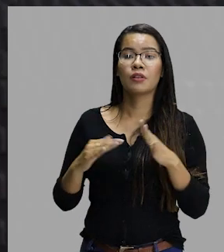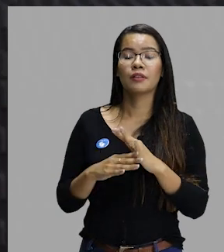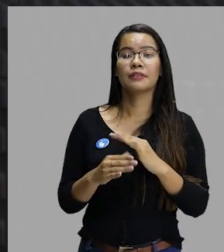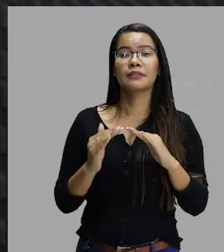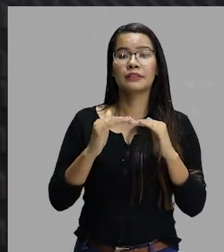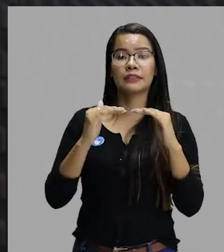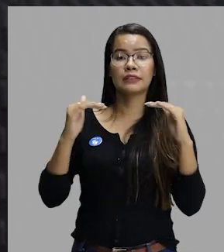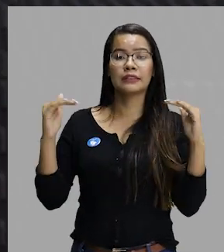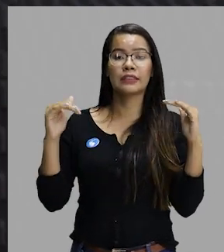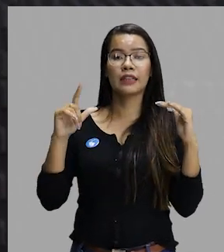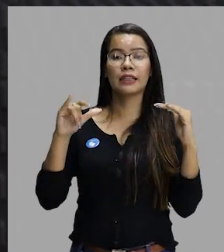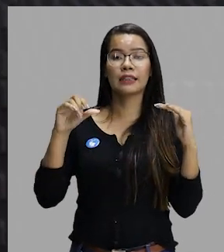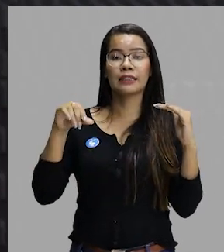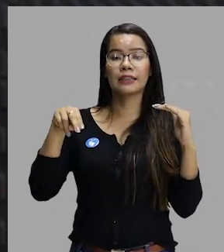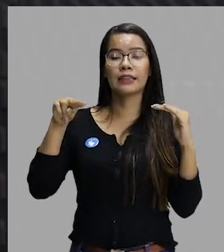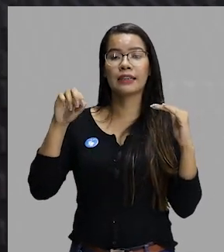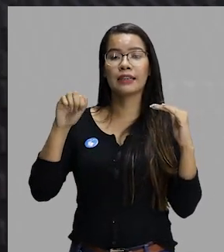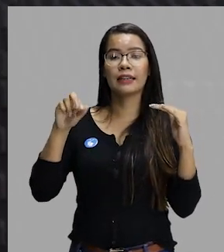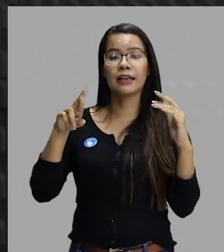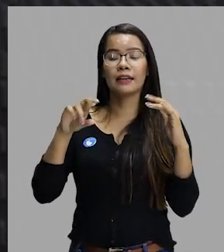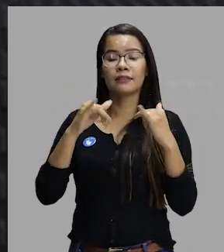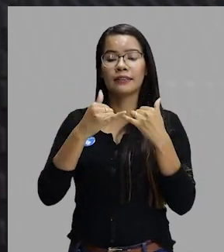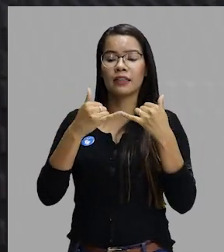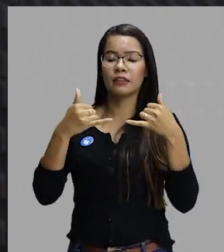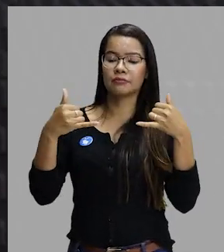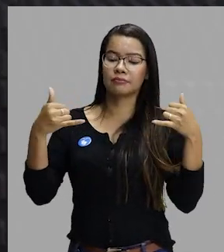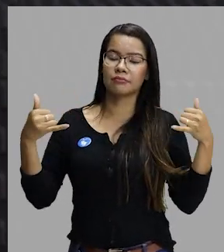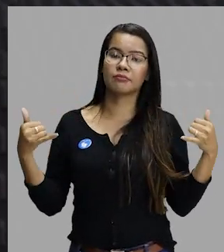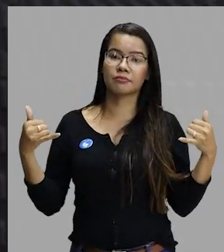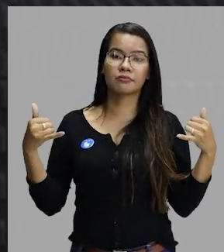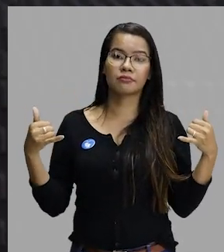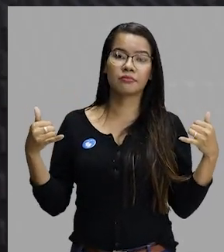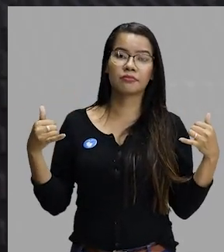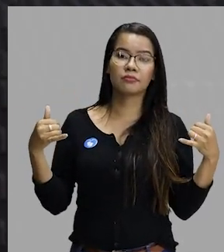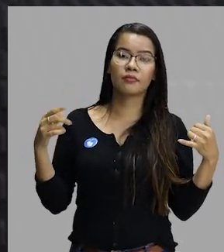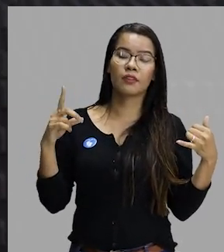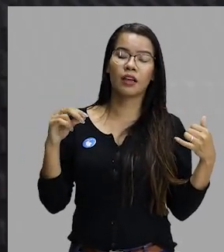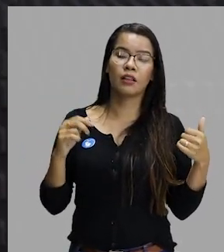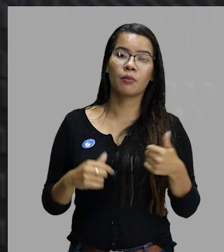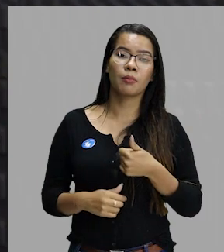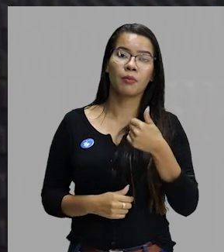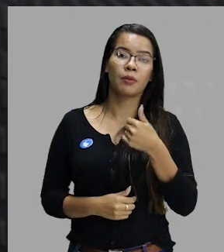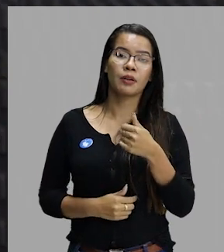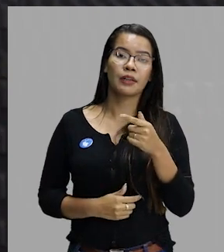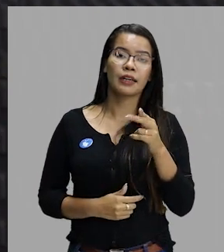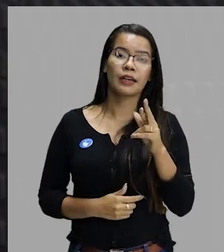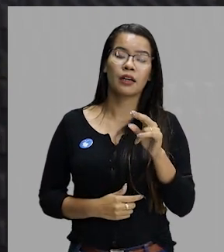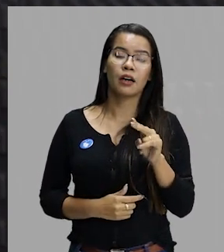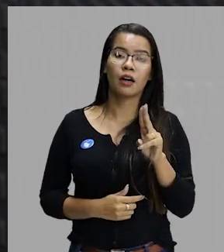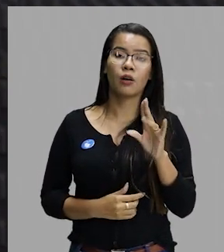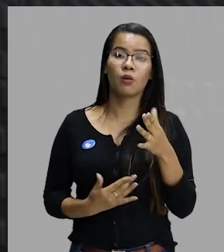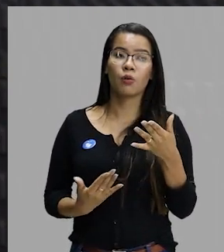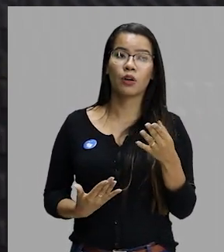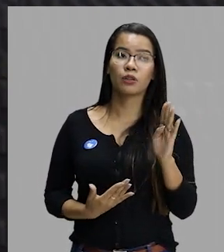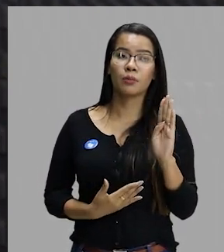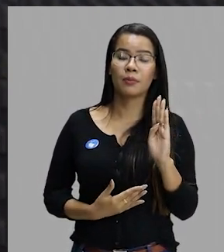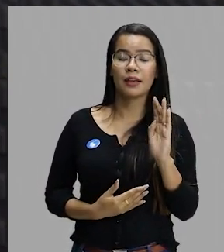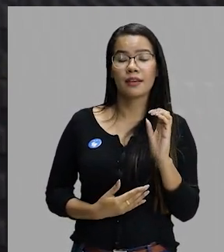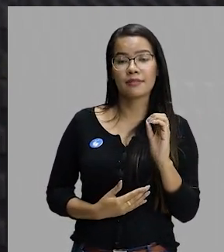linear. Tá? A função linear é uma função do primeiro grau quando b é